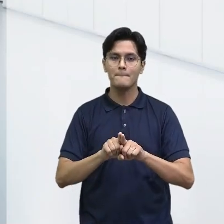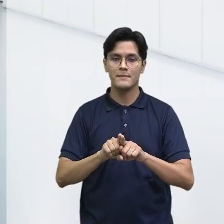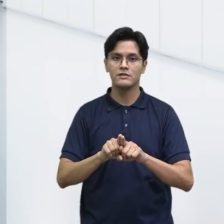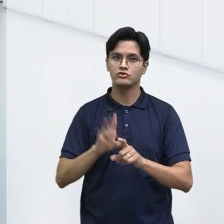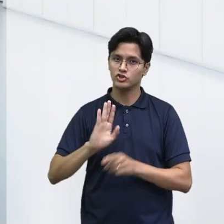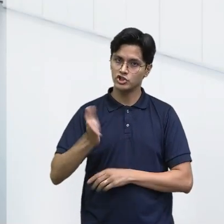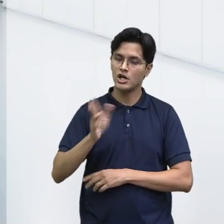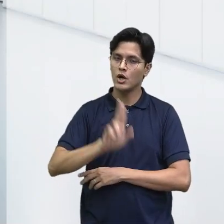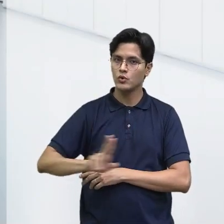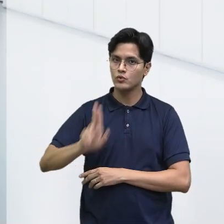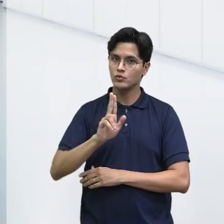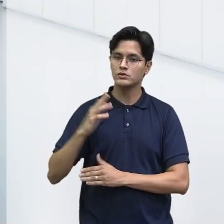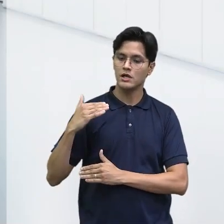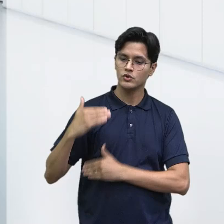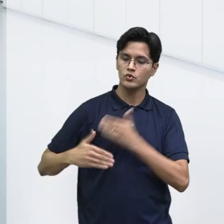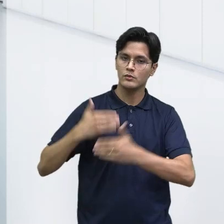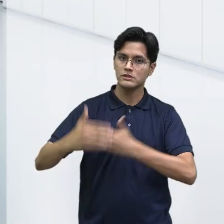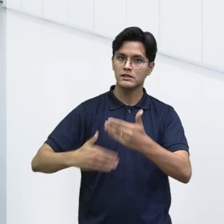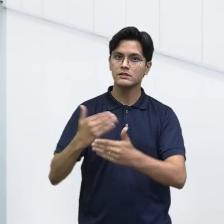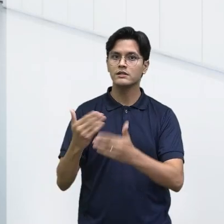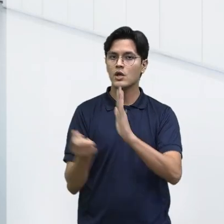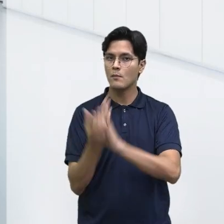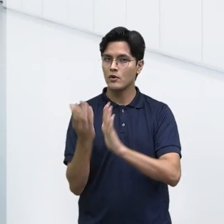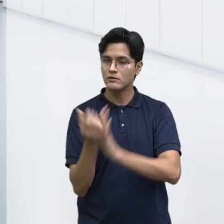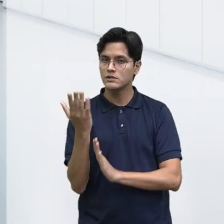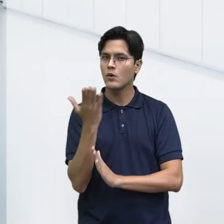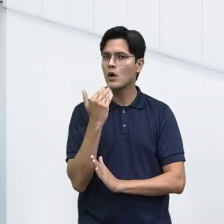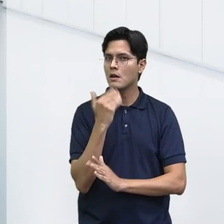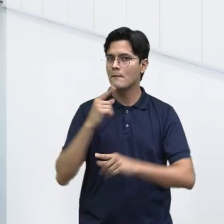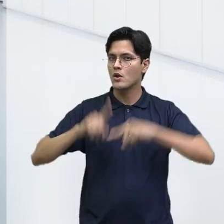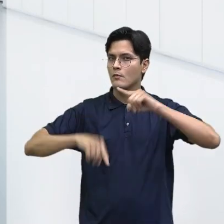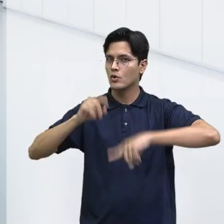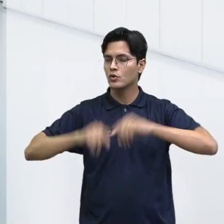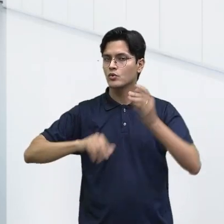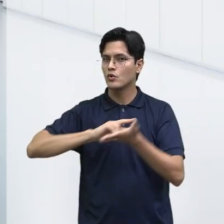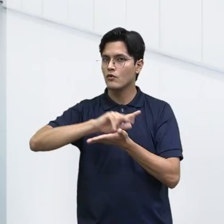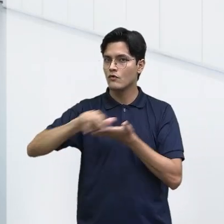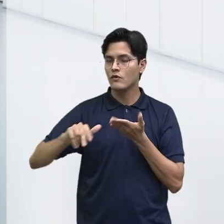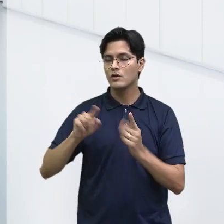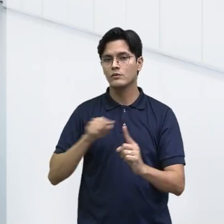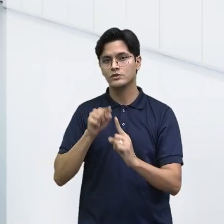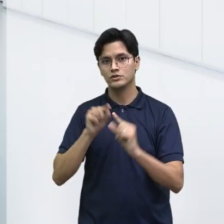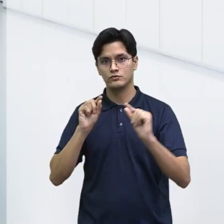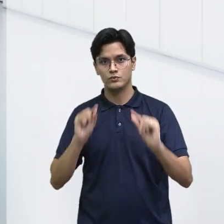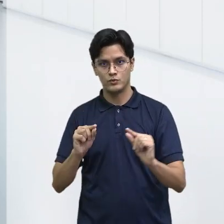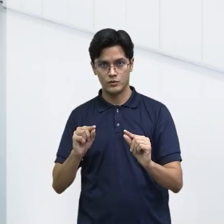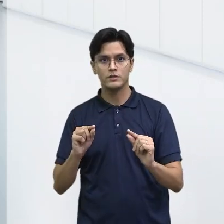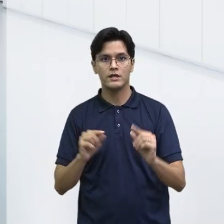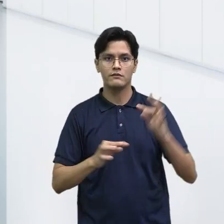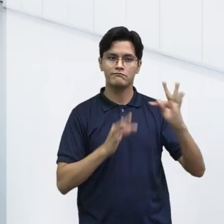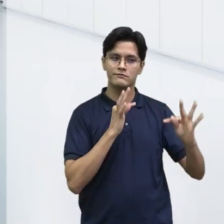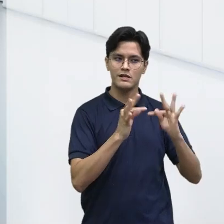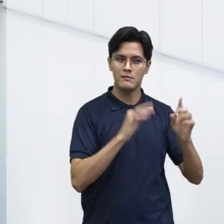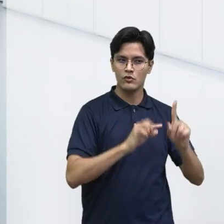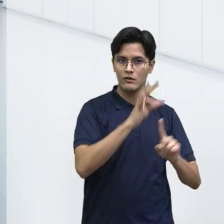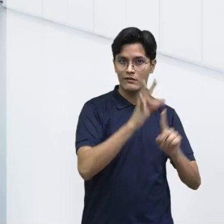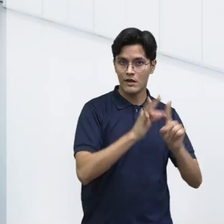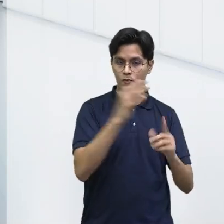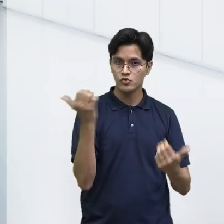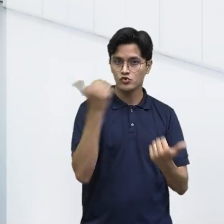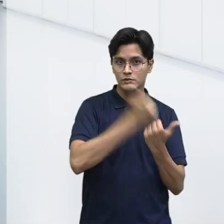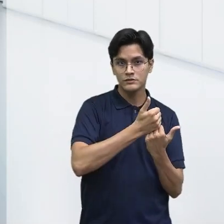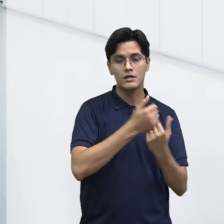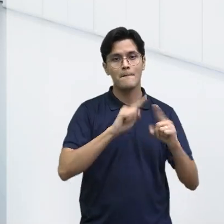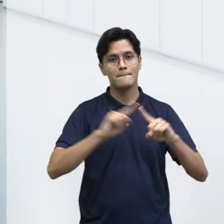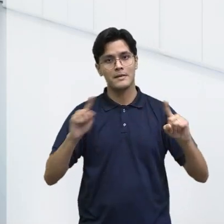no processamento de diversos produtos alimentícios para substituir os tratamentos térmicos, mas nós